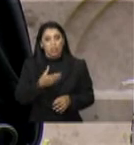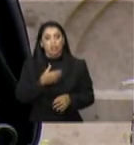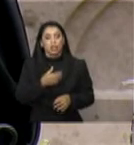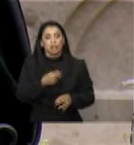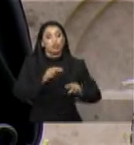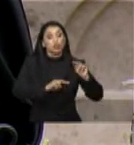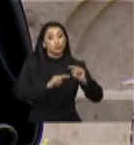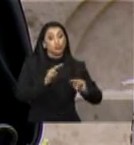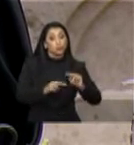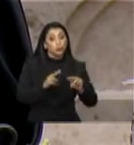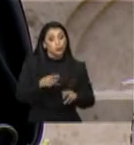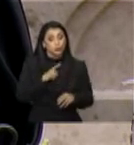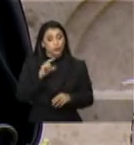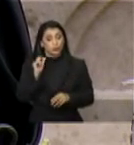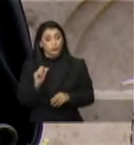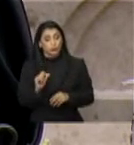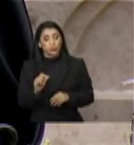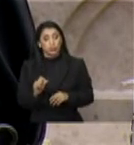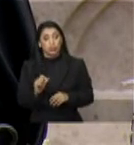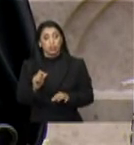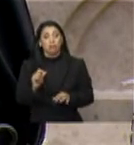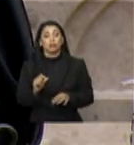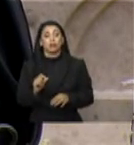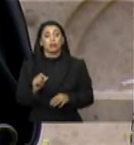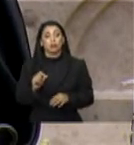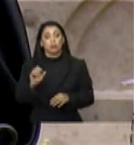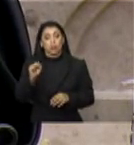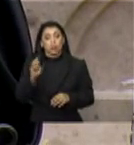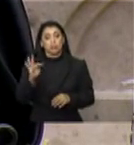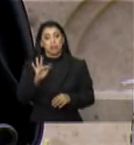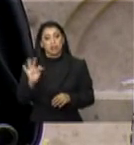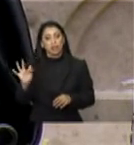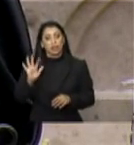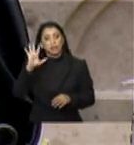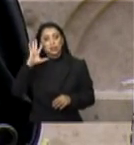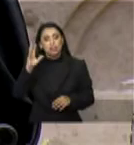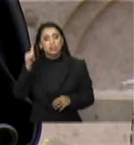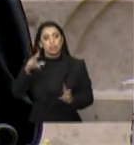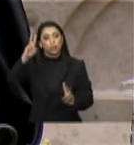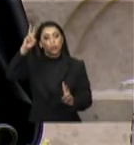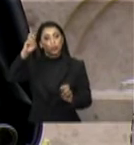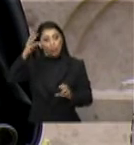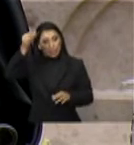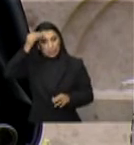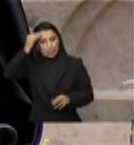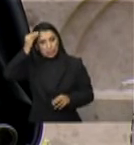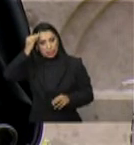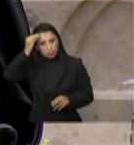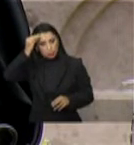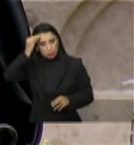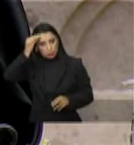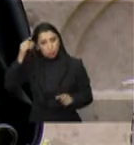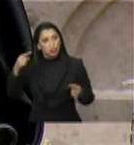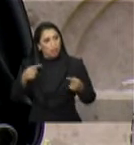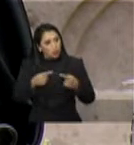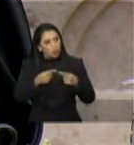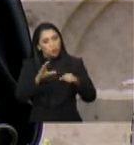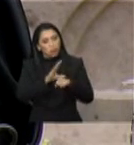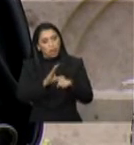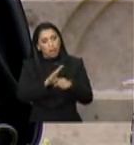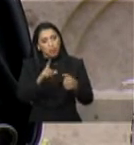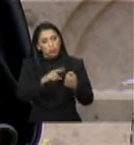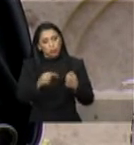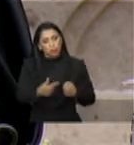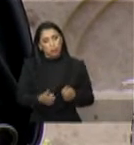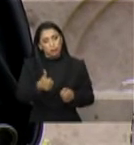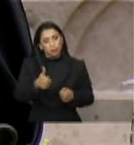conforme referido pela turma dessa graça pelo acorde firmou-se abra aspas entendimento no sentido da constitucionalidade do artigo